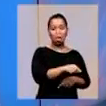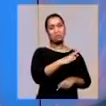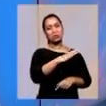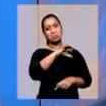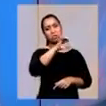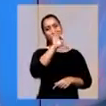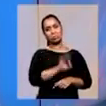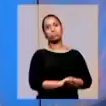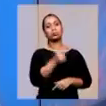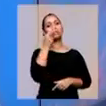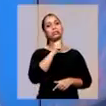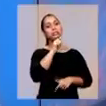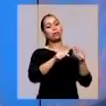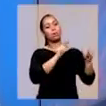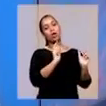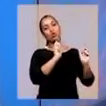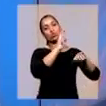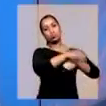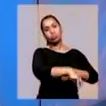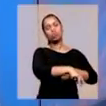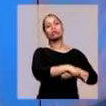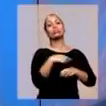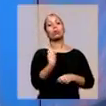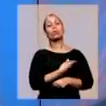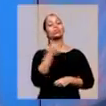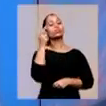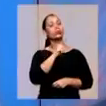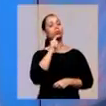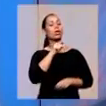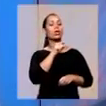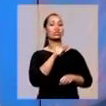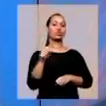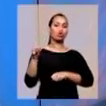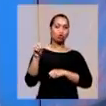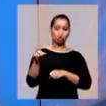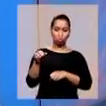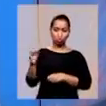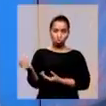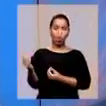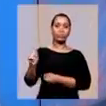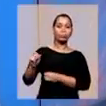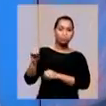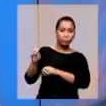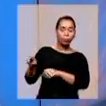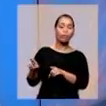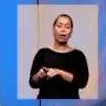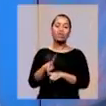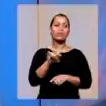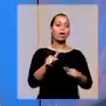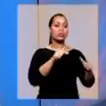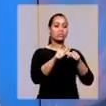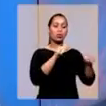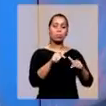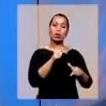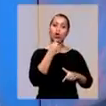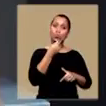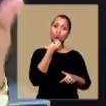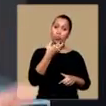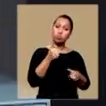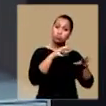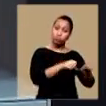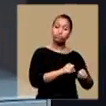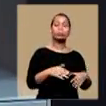empregabilidade em torno de 90%. Então, a gente consegue capacitar o jovem e encaminhar para o mercado com um grande sucesso de adesão das